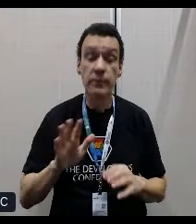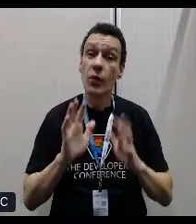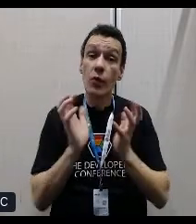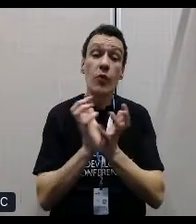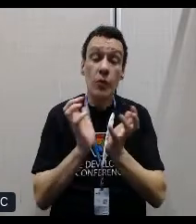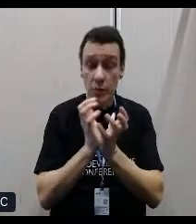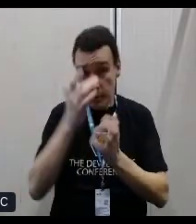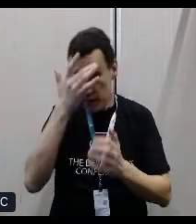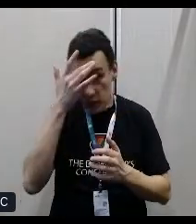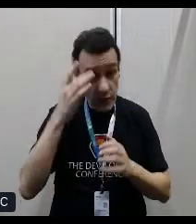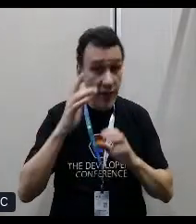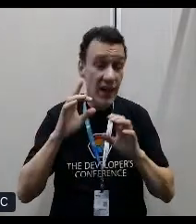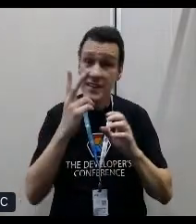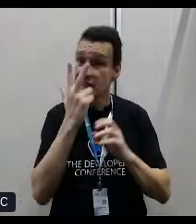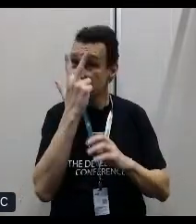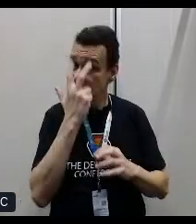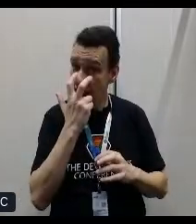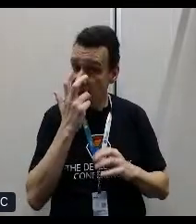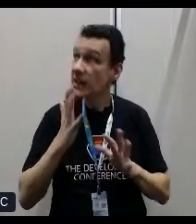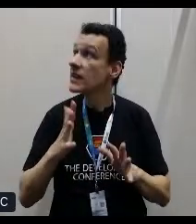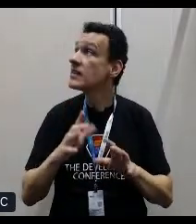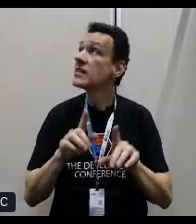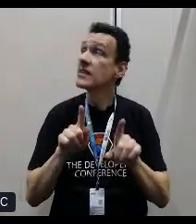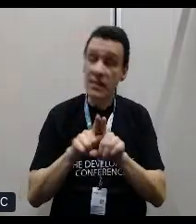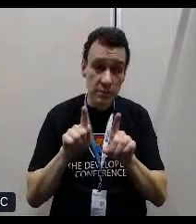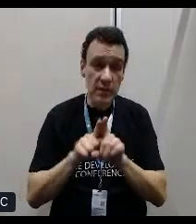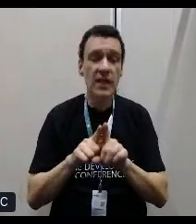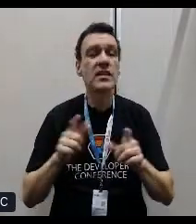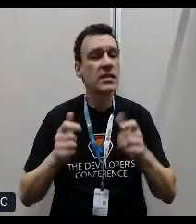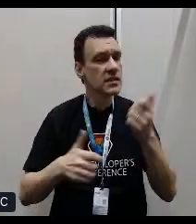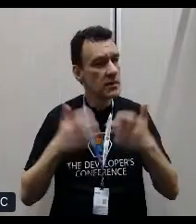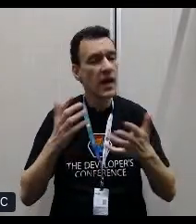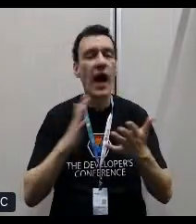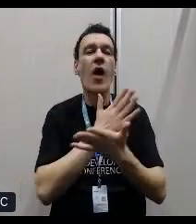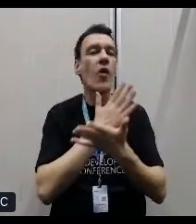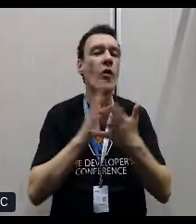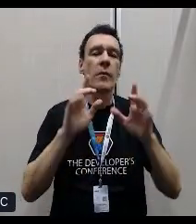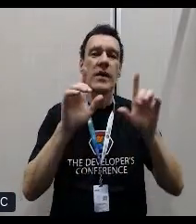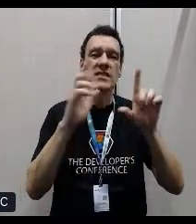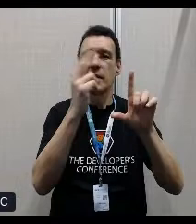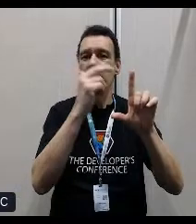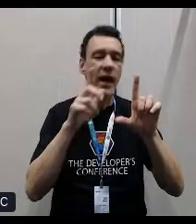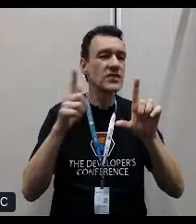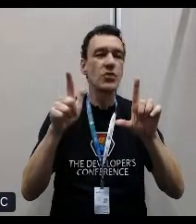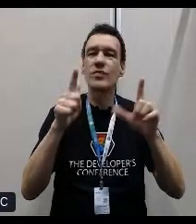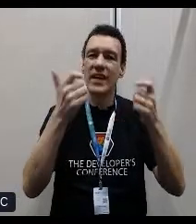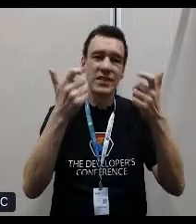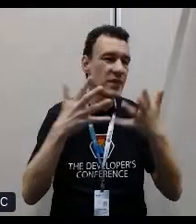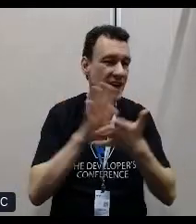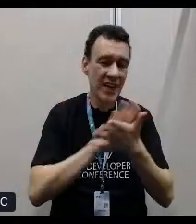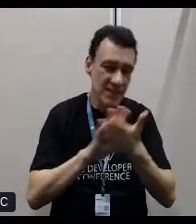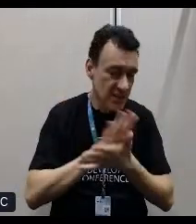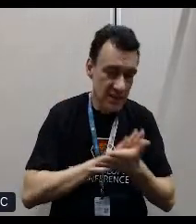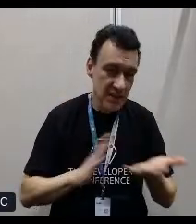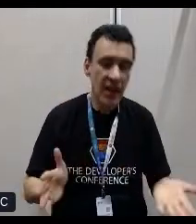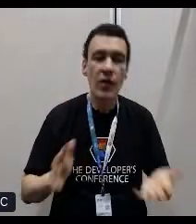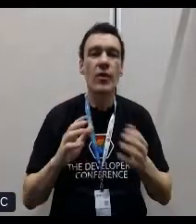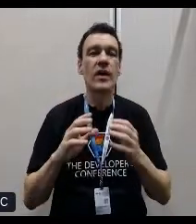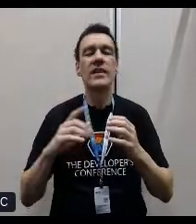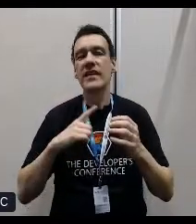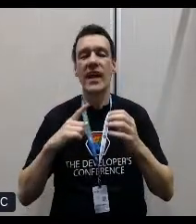visual, que eles alegaram também que algumas imagens estavam sem descrição, então tinha texto sem